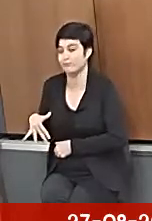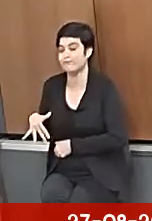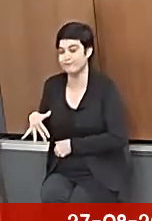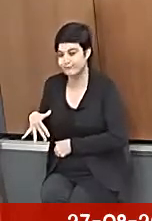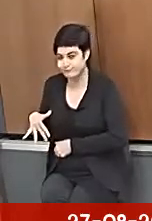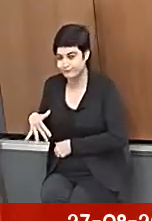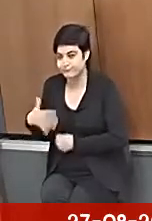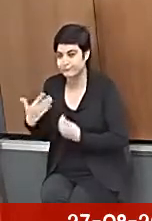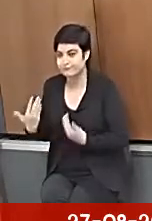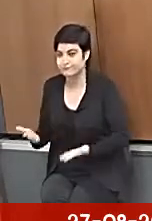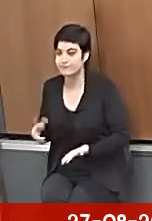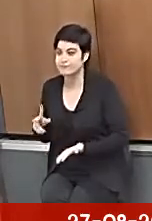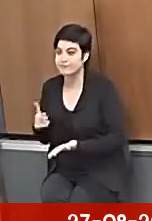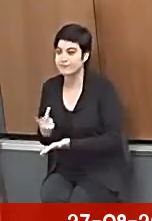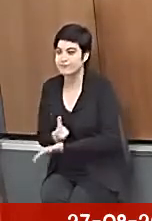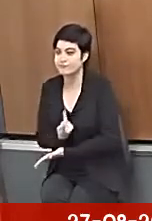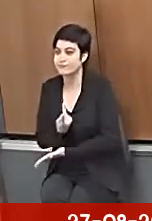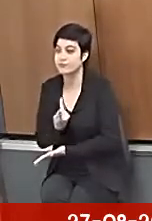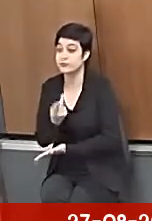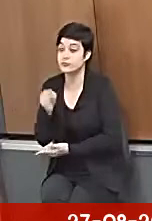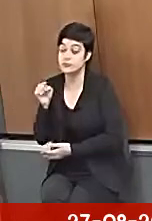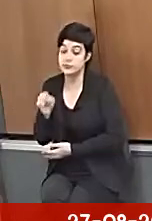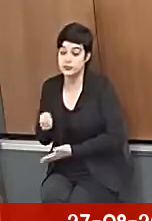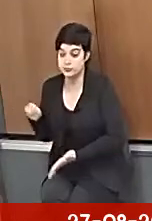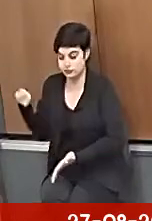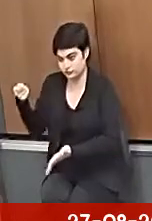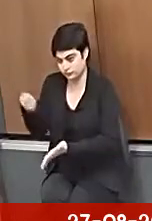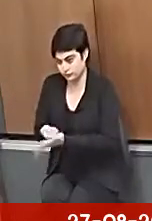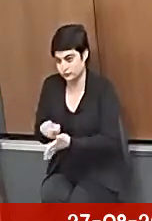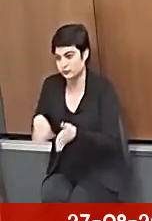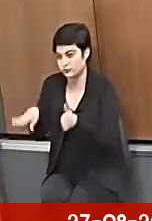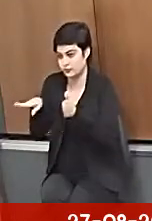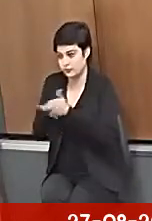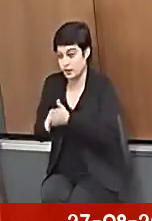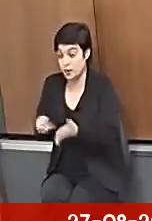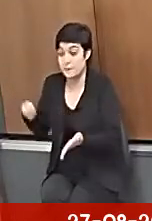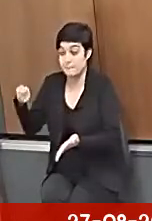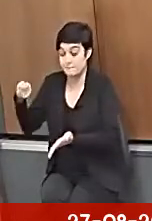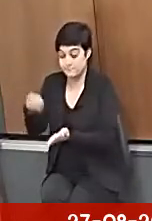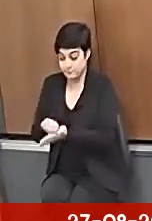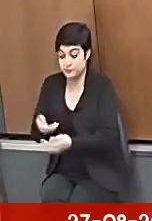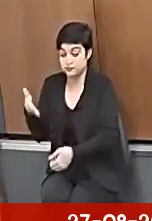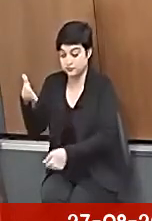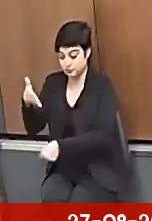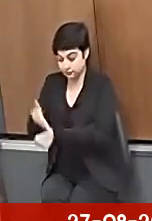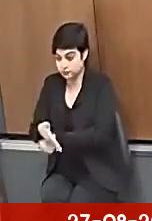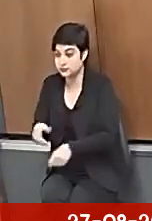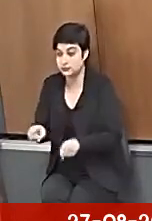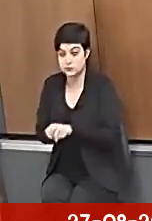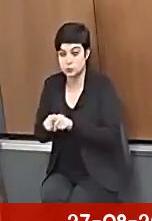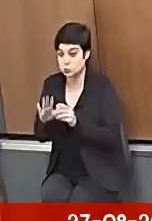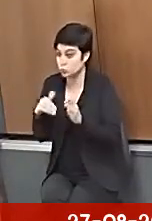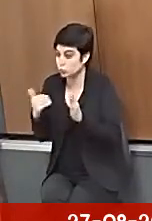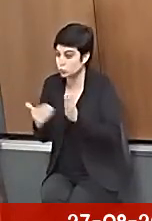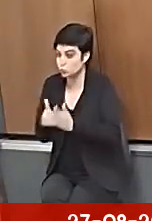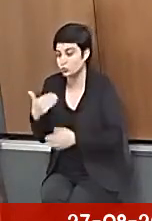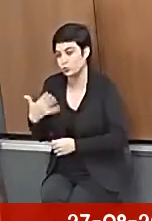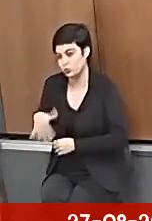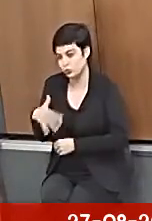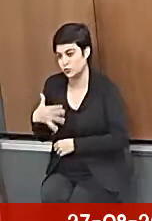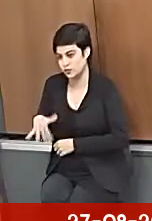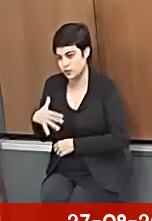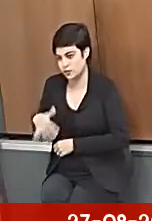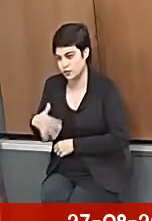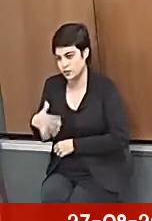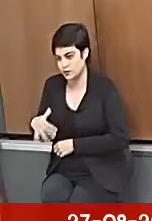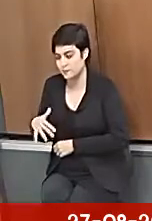o que acontece você paga por estacionamento você paga pelo ingresso caro netos então o que aconteceu um